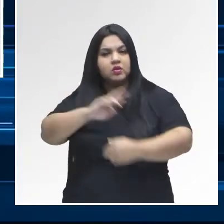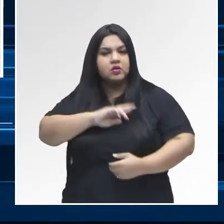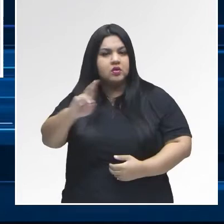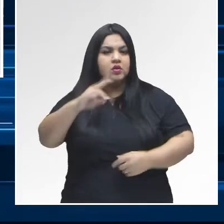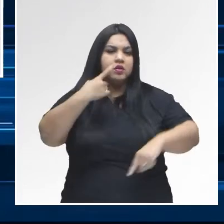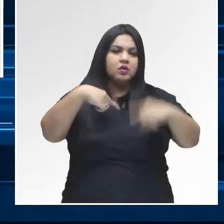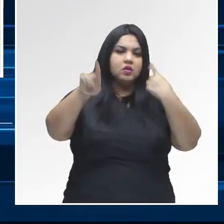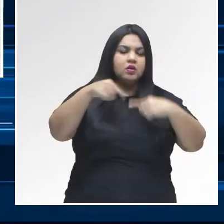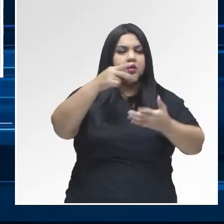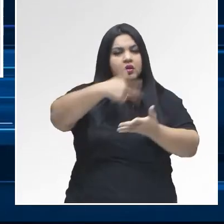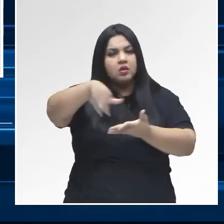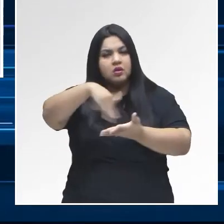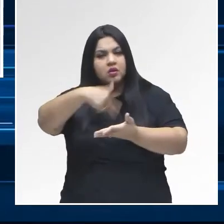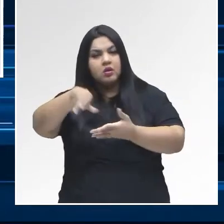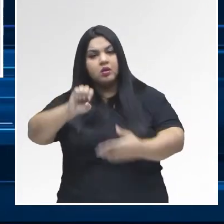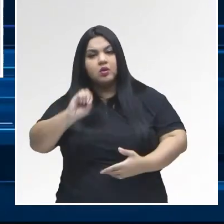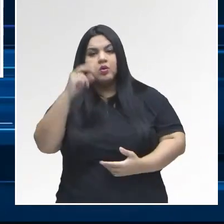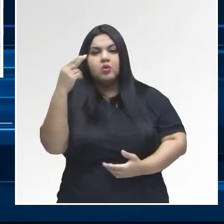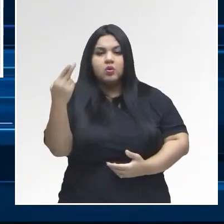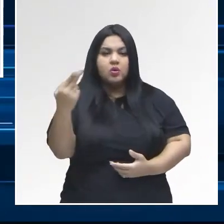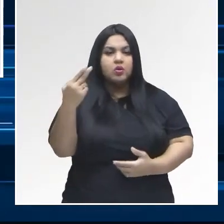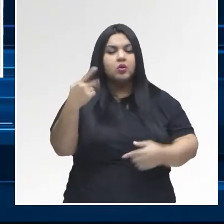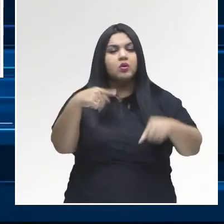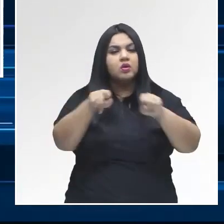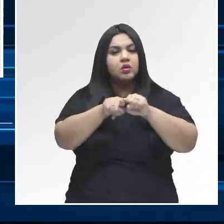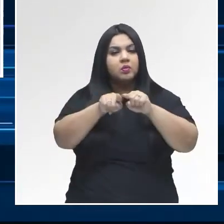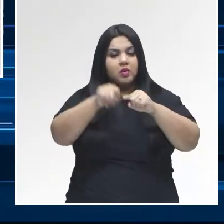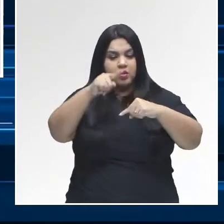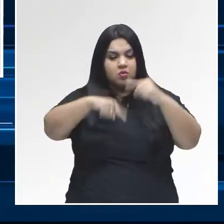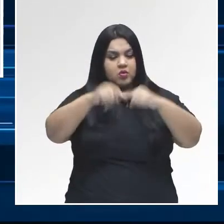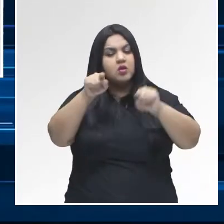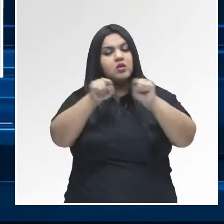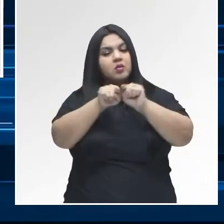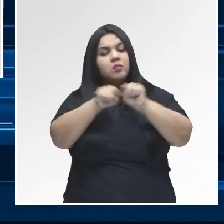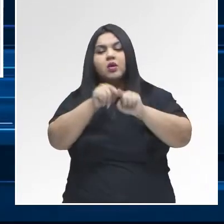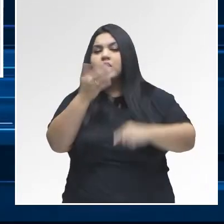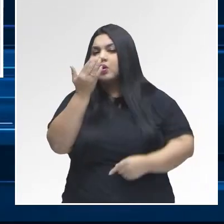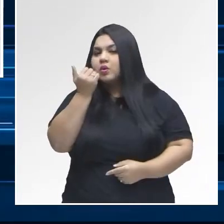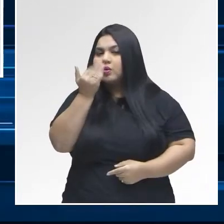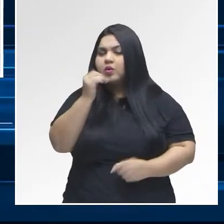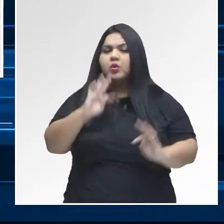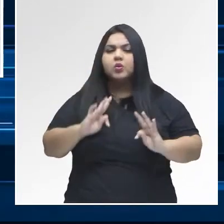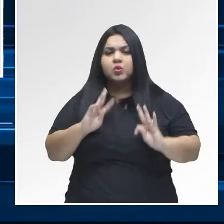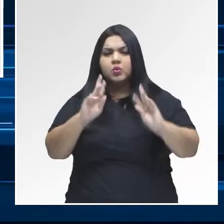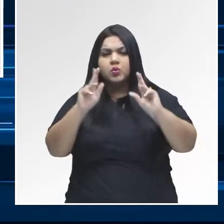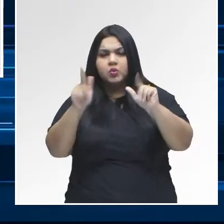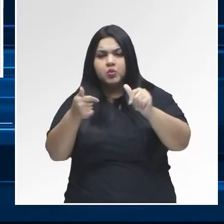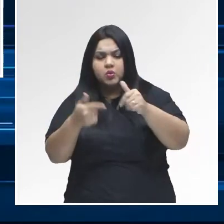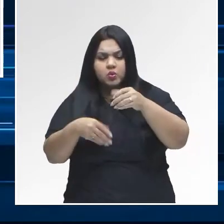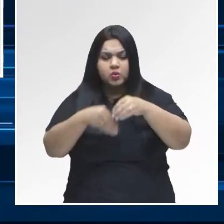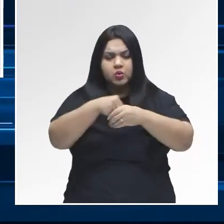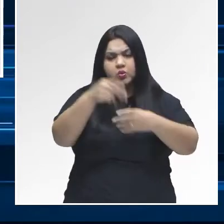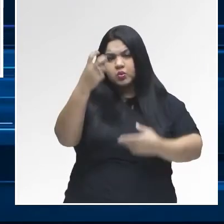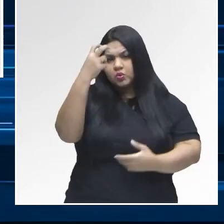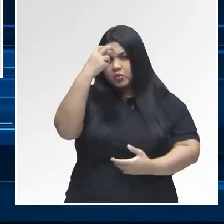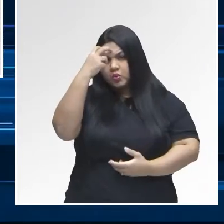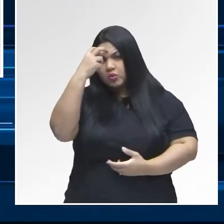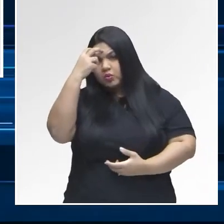música, da dança, ou até mesmo de objetos e comida, tá? Tudo isso é a cultura africana que